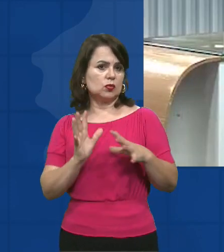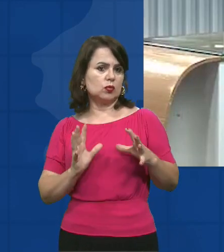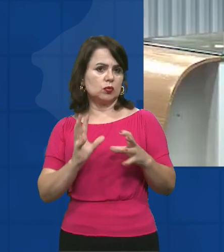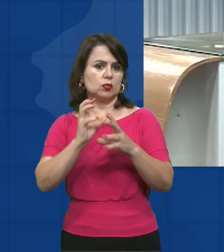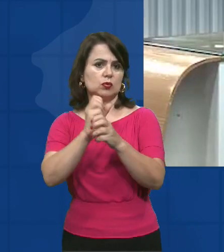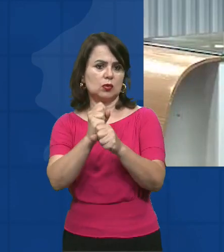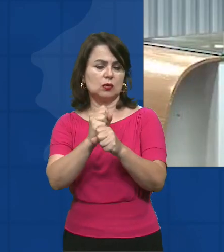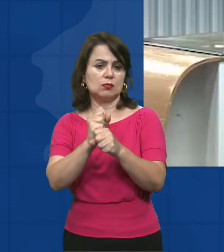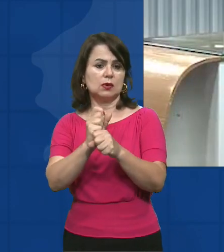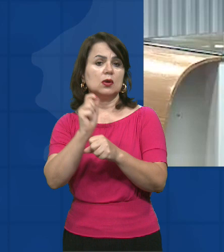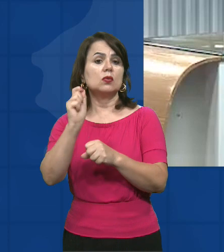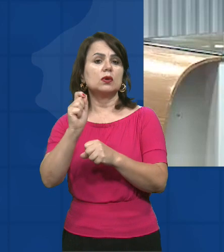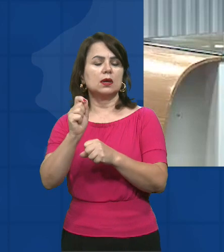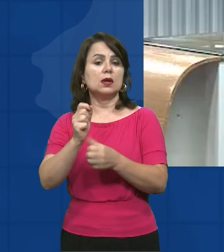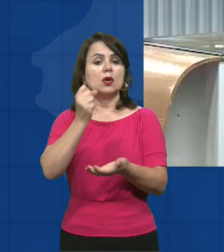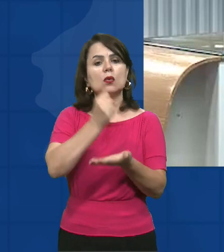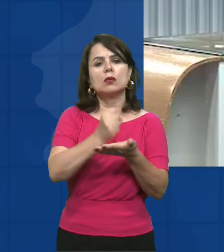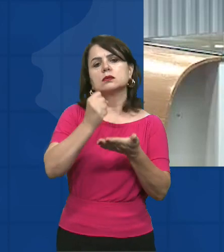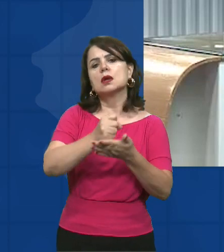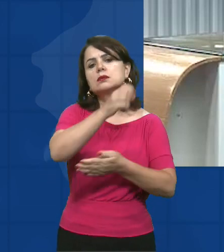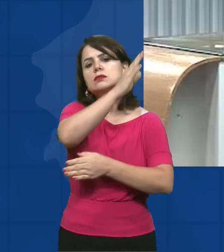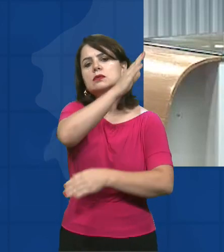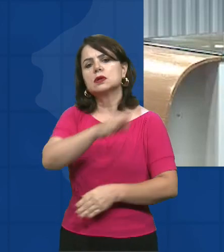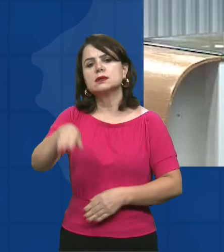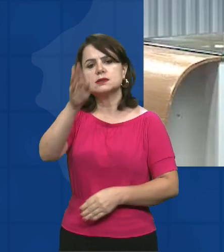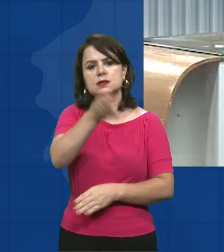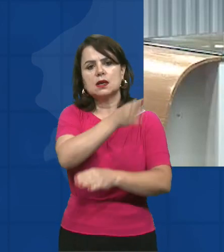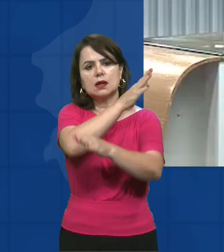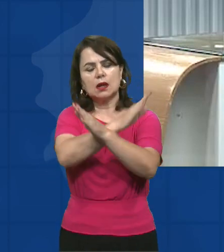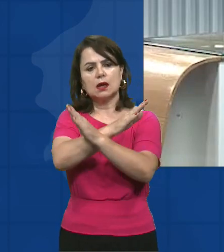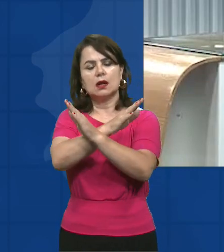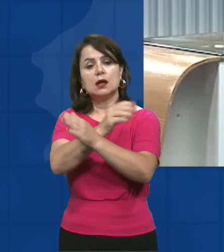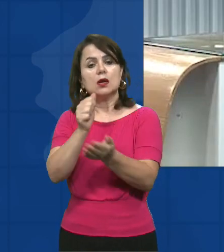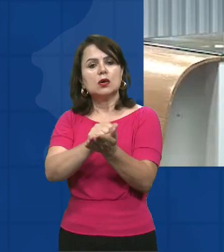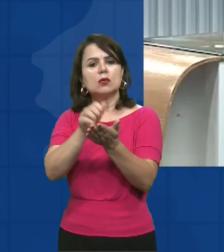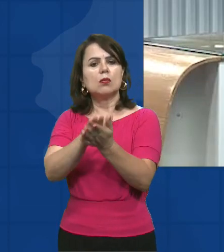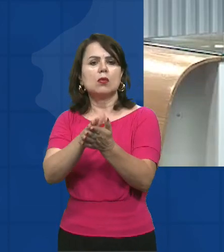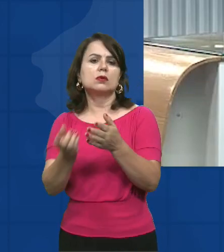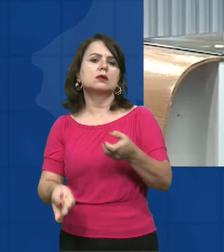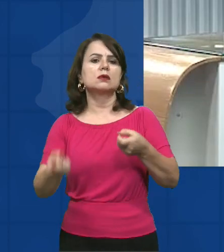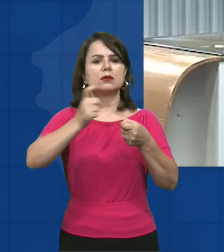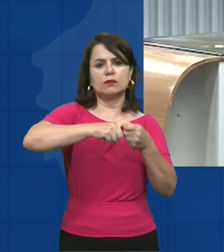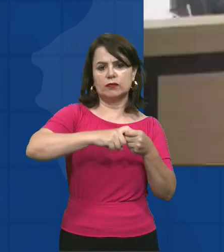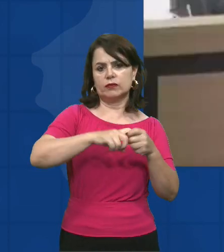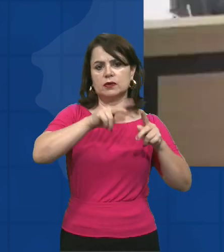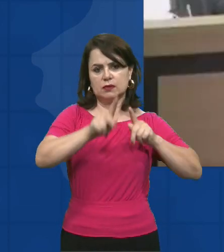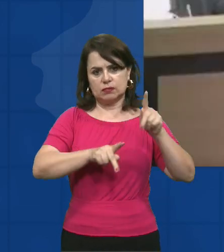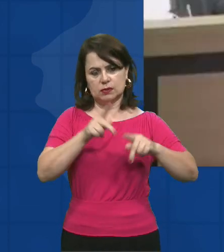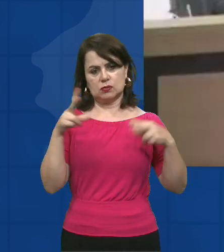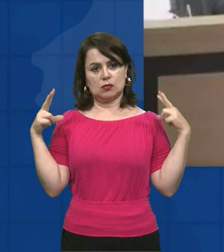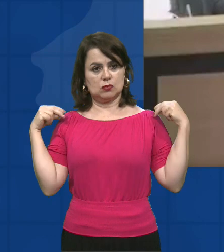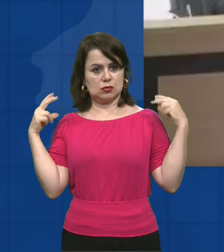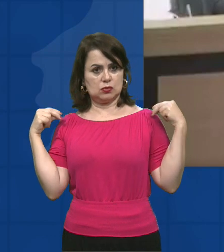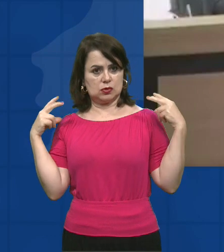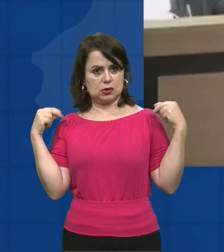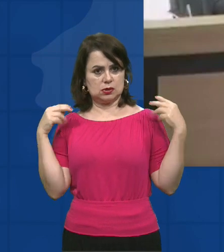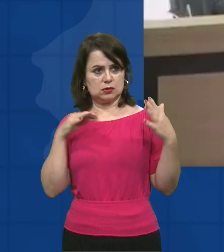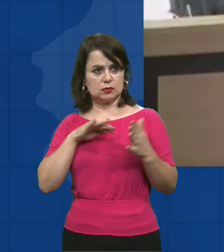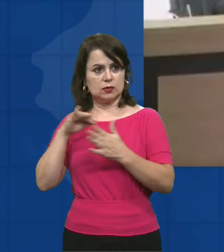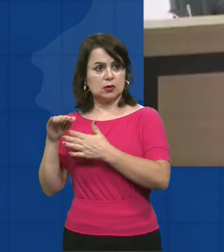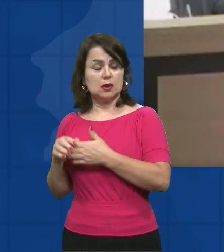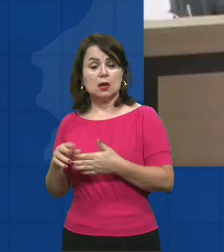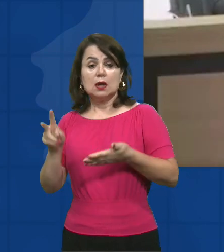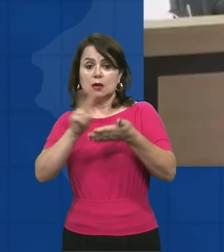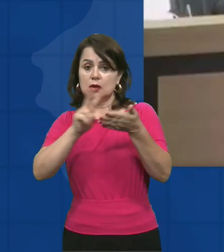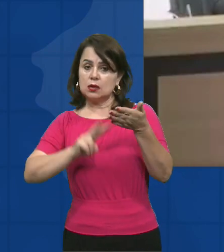é cancelar o contrato e devolver os valores das multas aplicadas aos motoristas. A leitura e aprovação